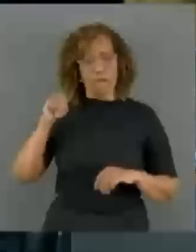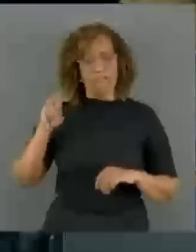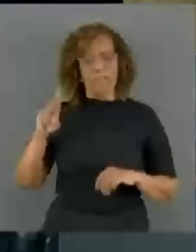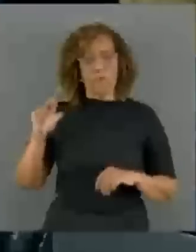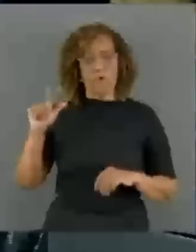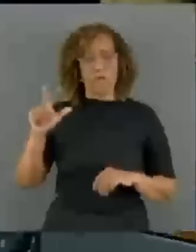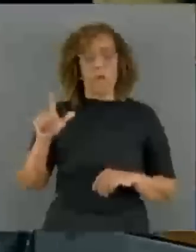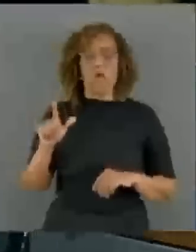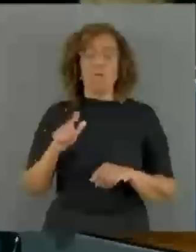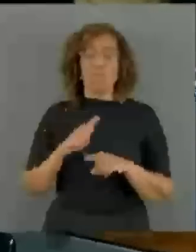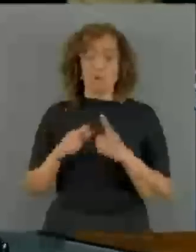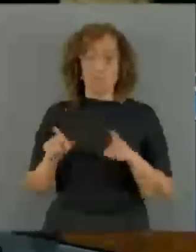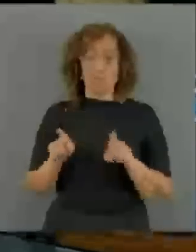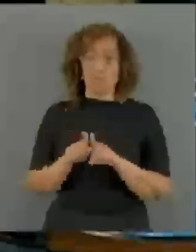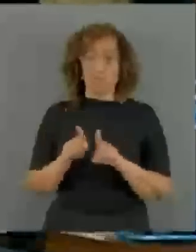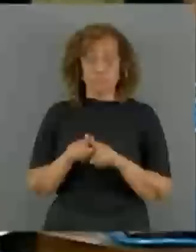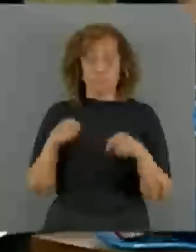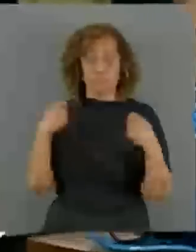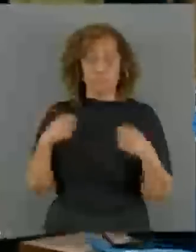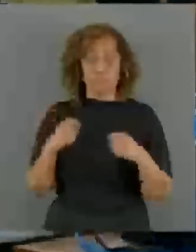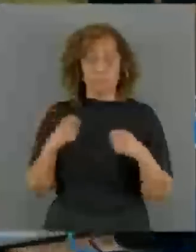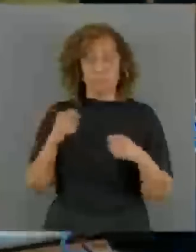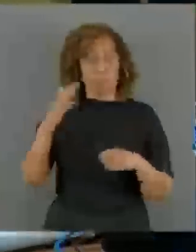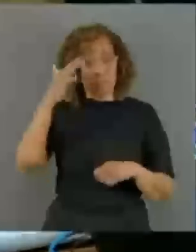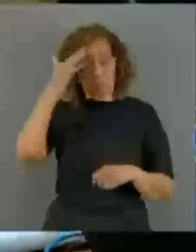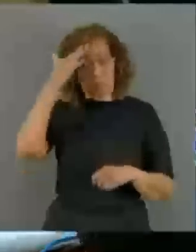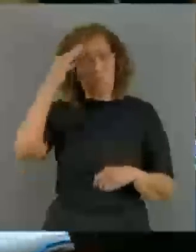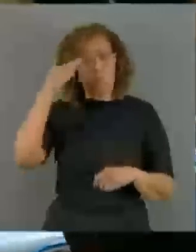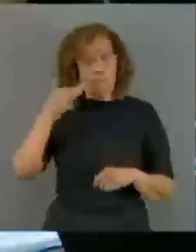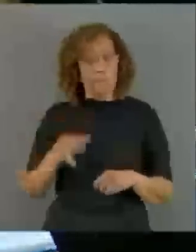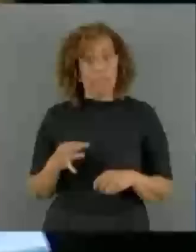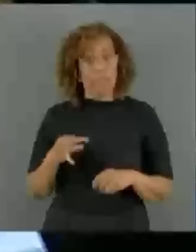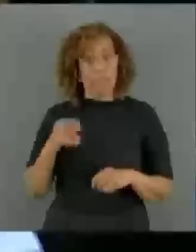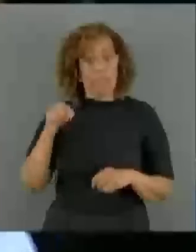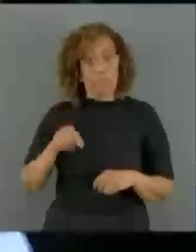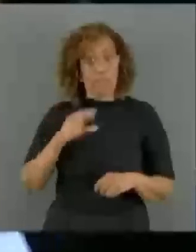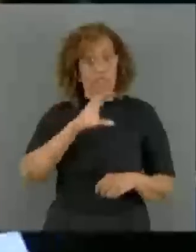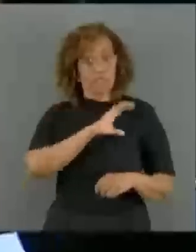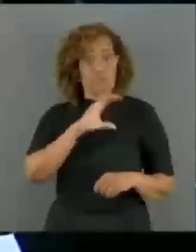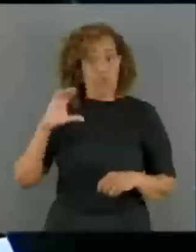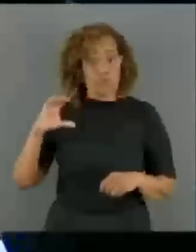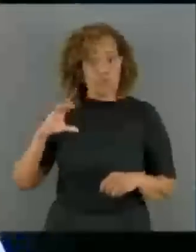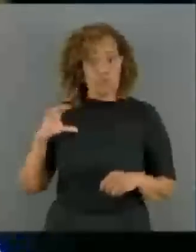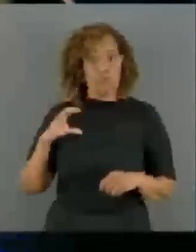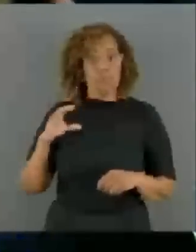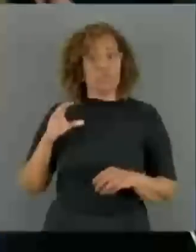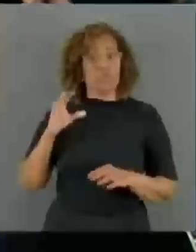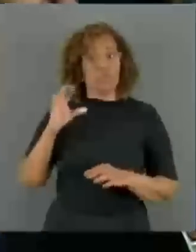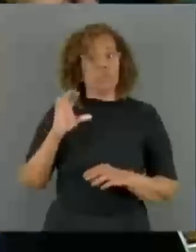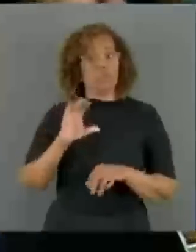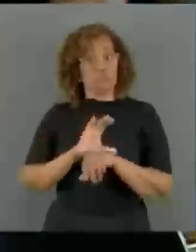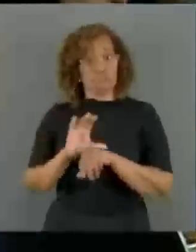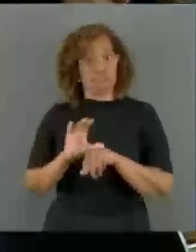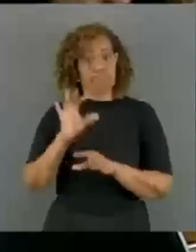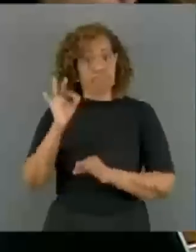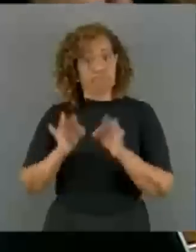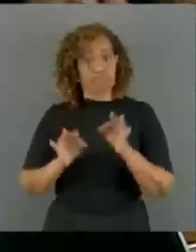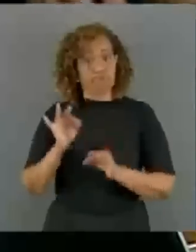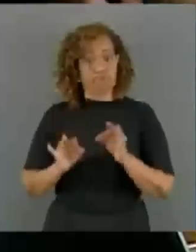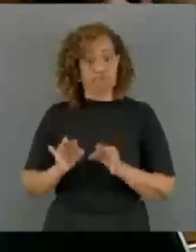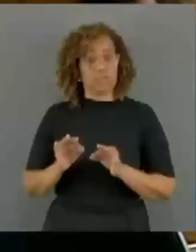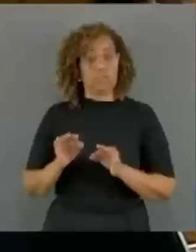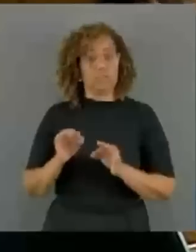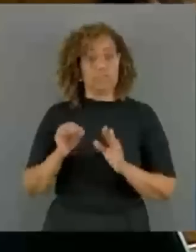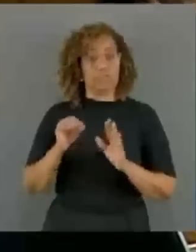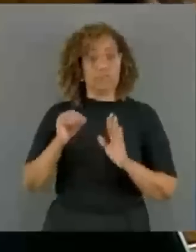nós também temos que entender que nós, essa Comissão de Constituição e Justiça, um dos requisitos dela é